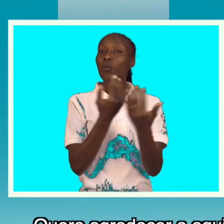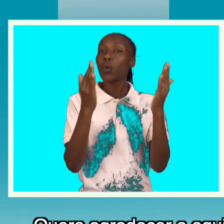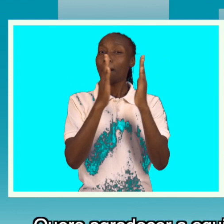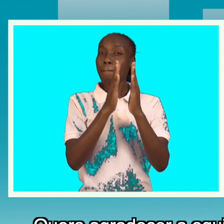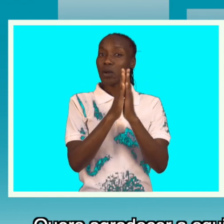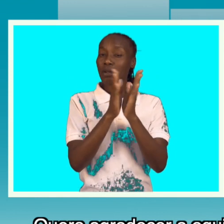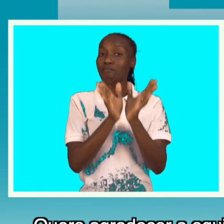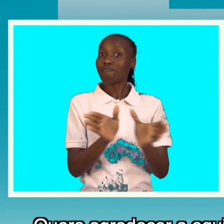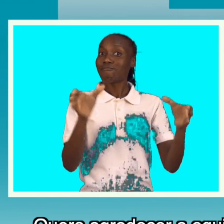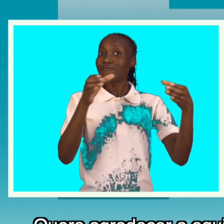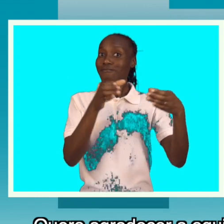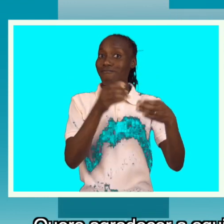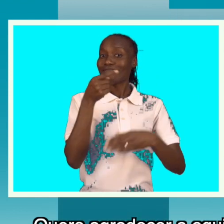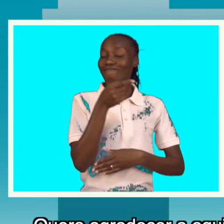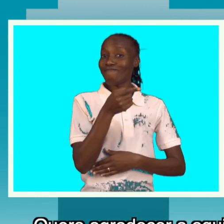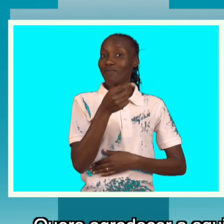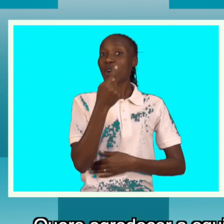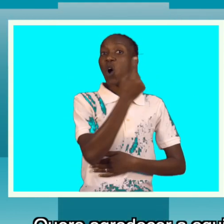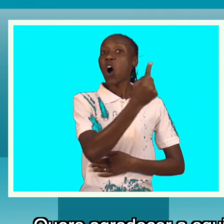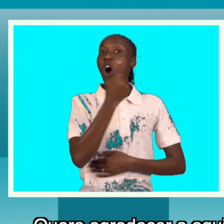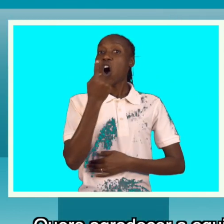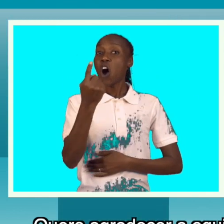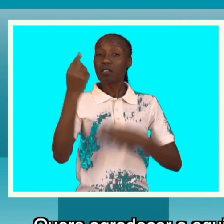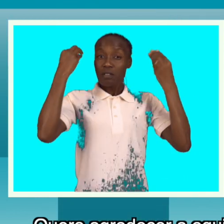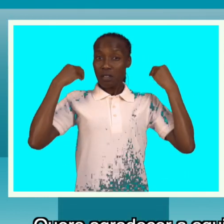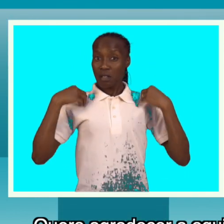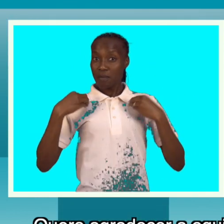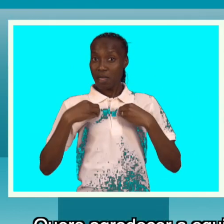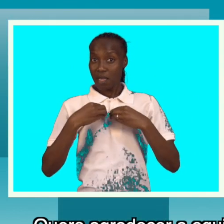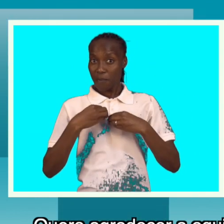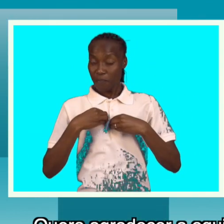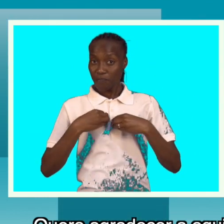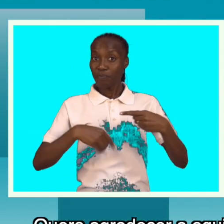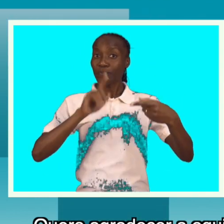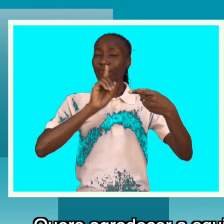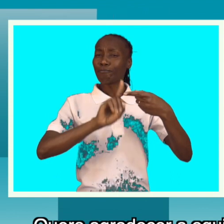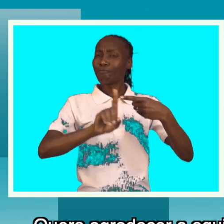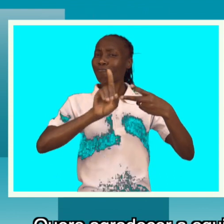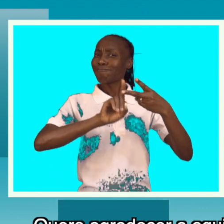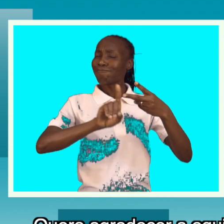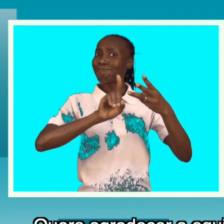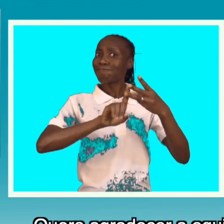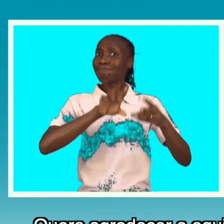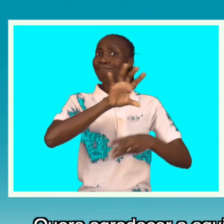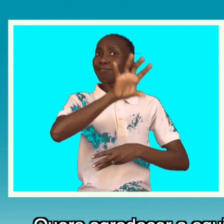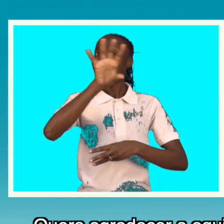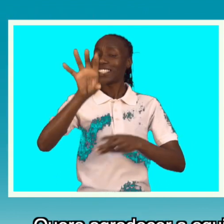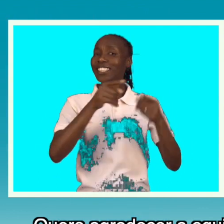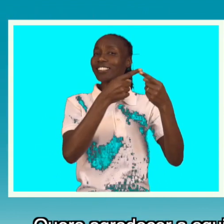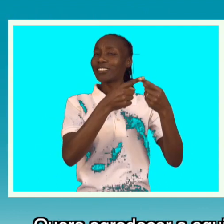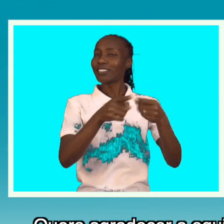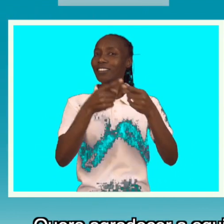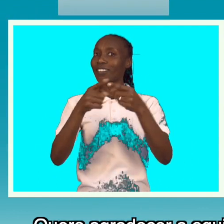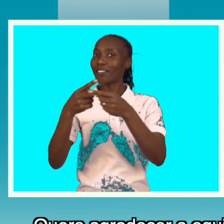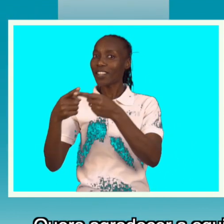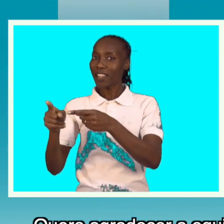a equipada do N2S. Nós temos 11 médicos, 7 de US, 1 de Jordão,